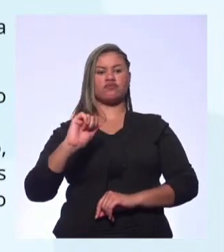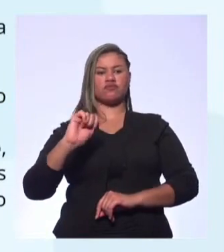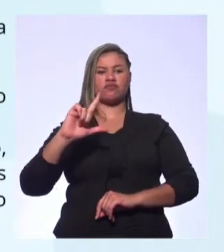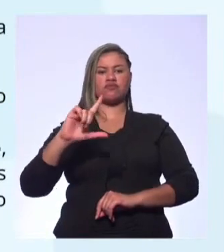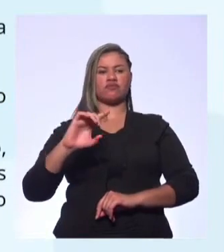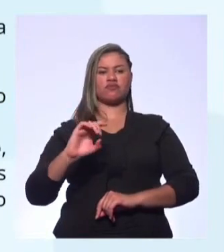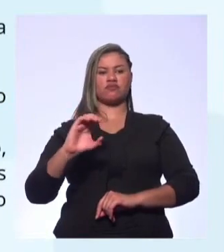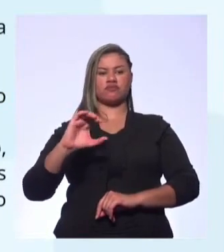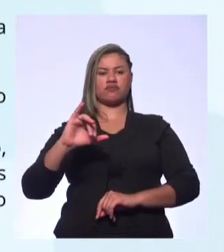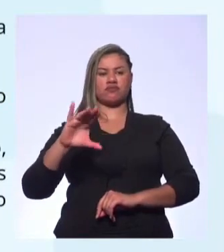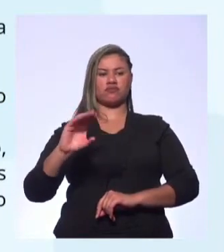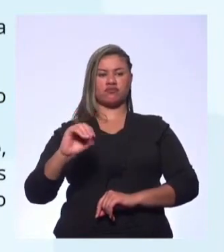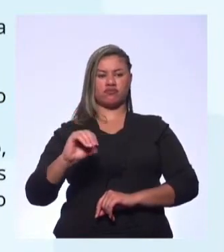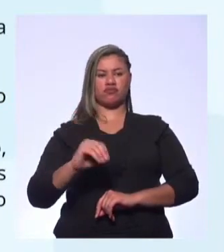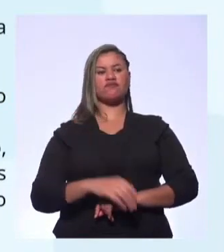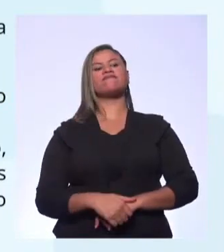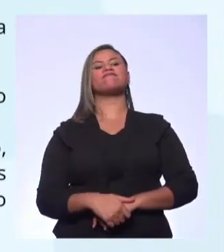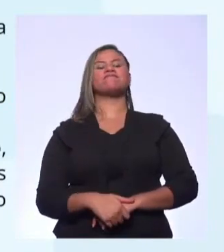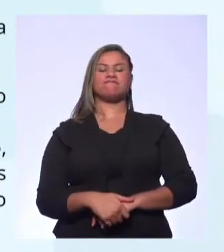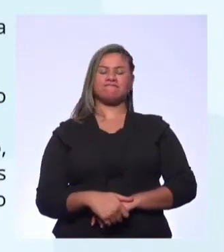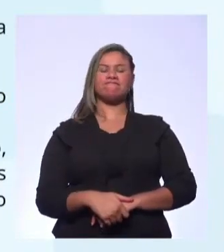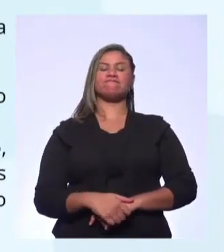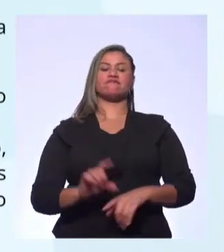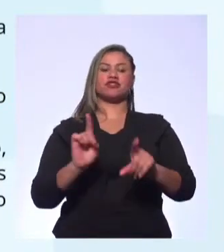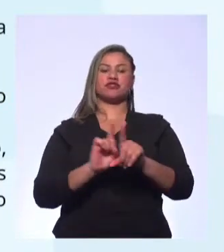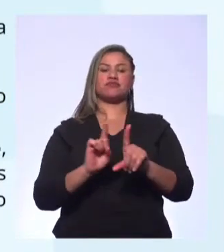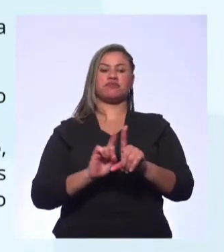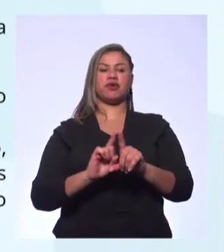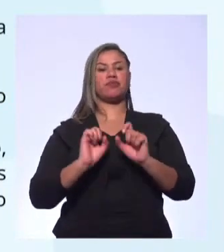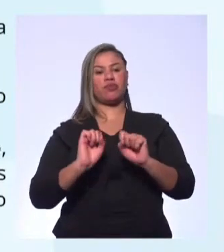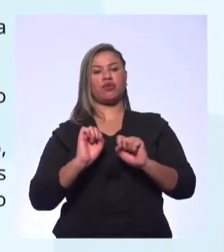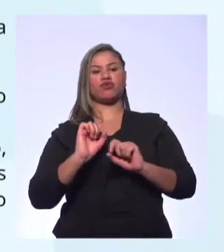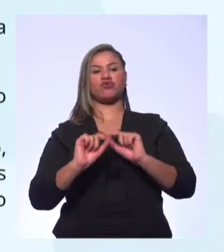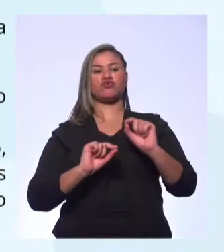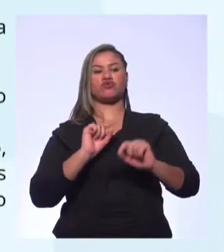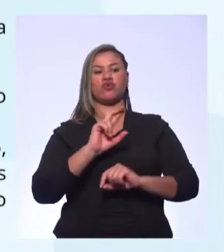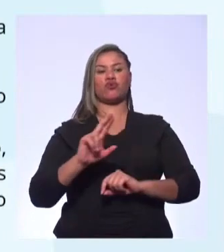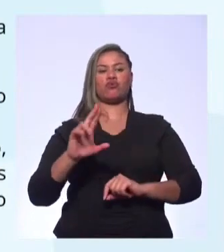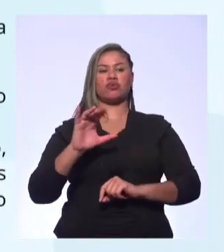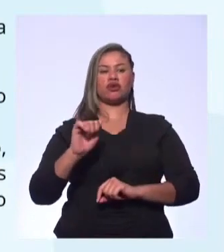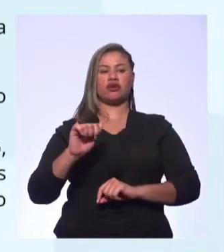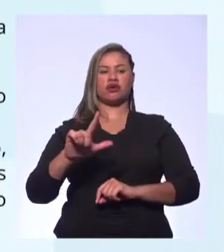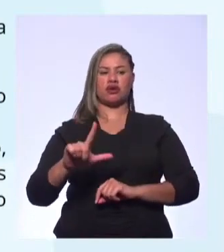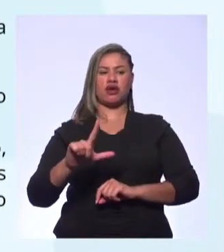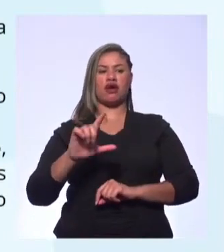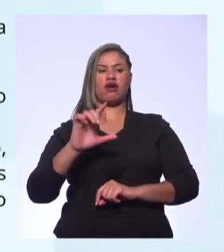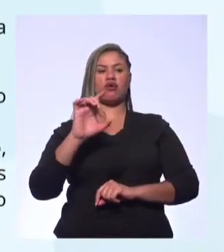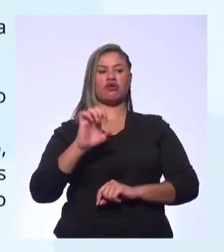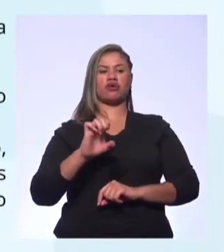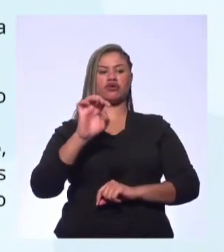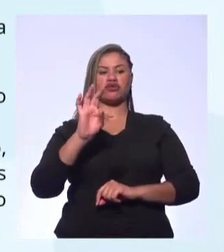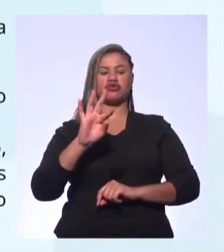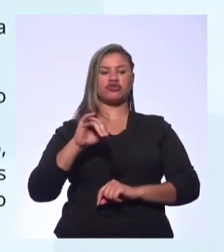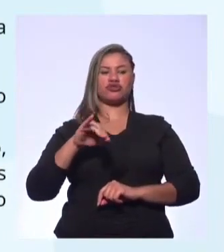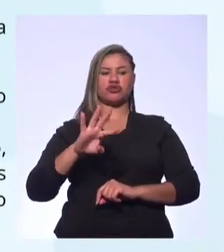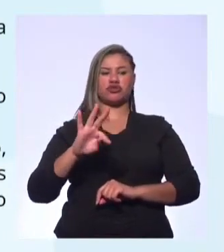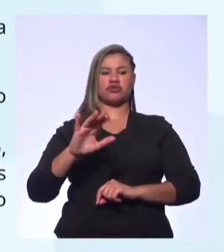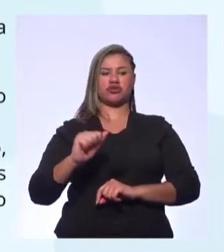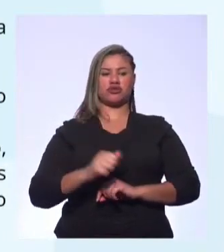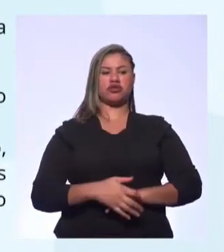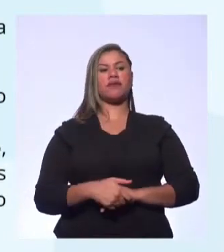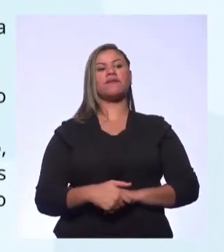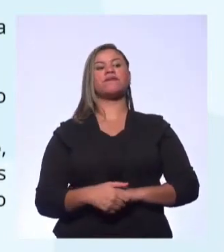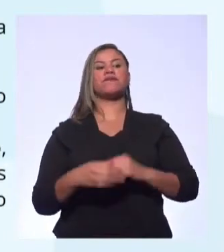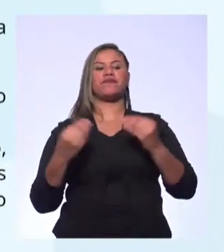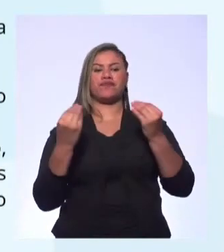que é conhecida como cal extinta também. O que ela representa? Uma partícula de hidróxido de cálcio, ela é formada por um átomo do